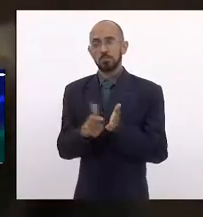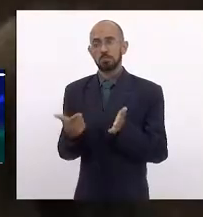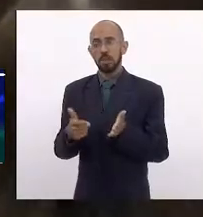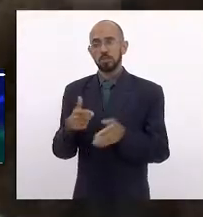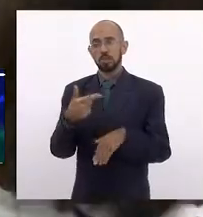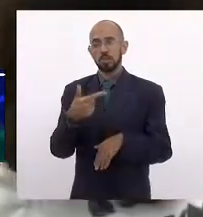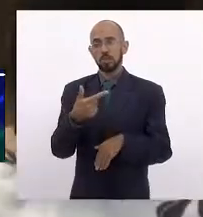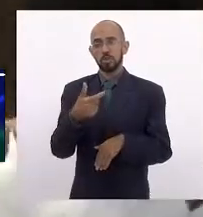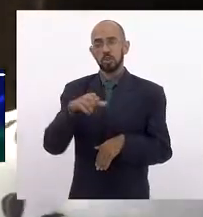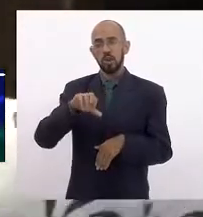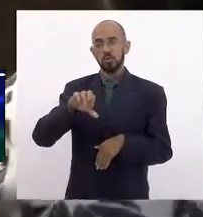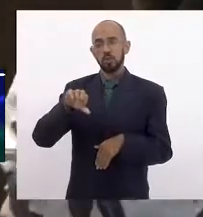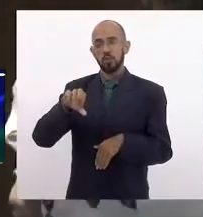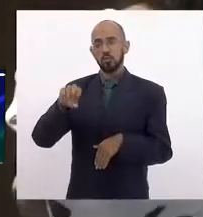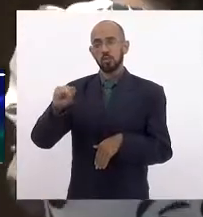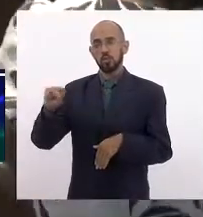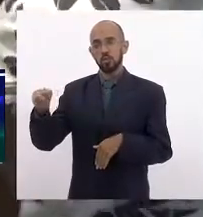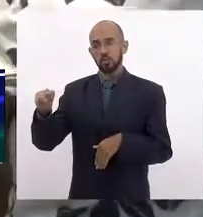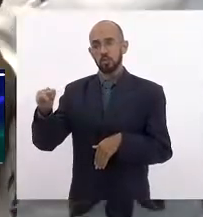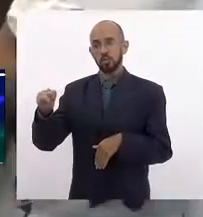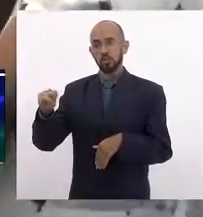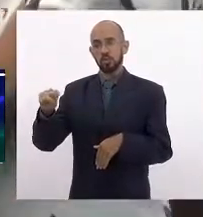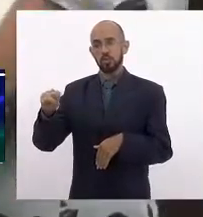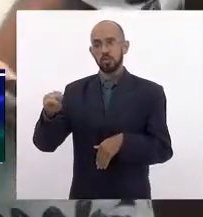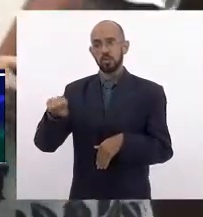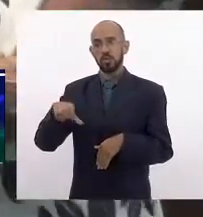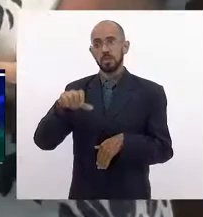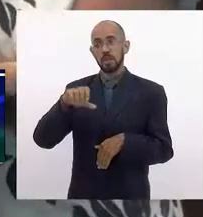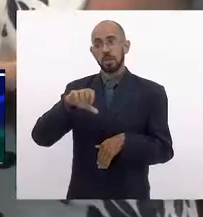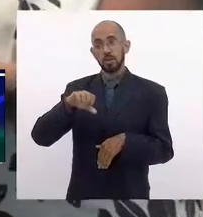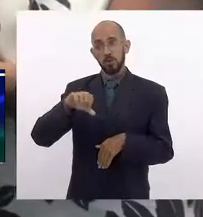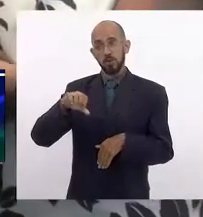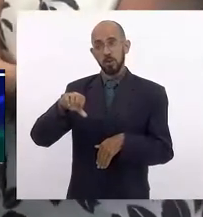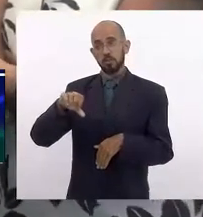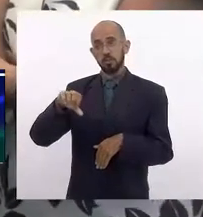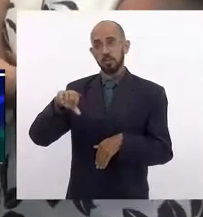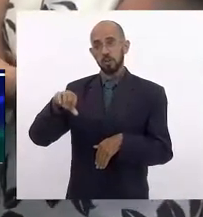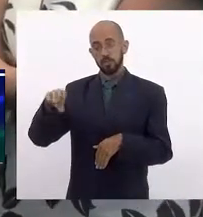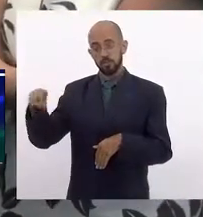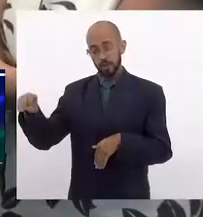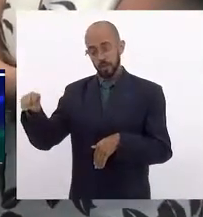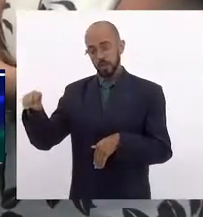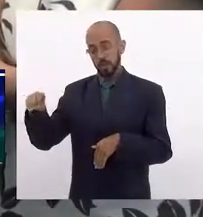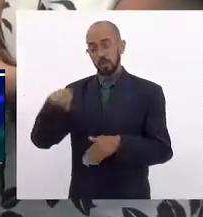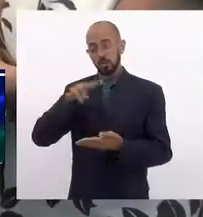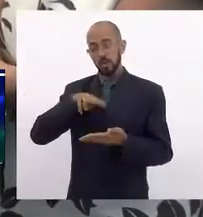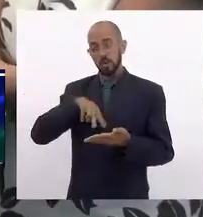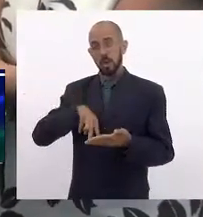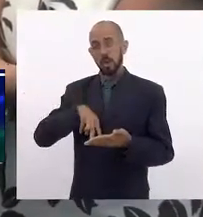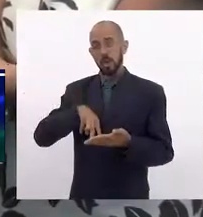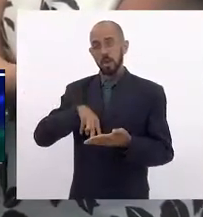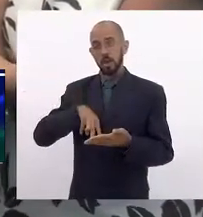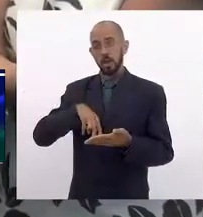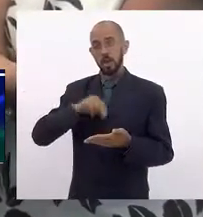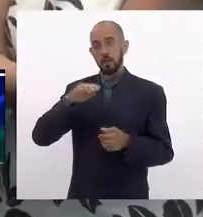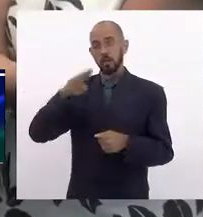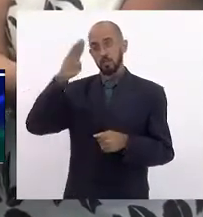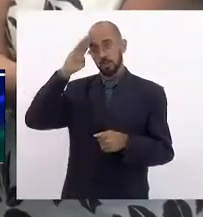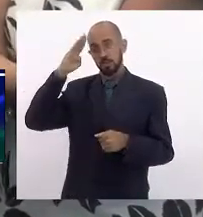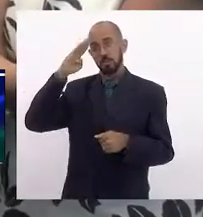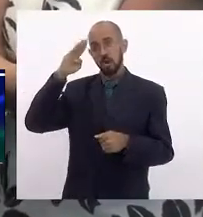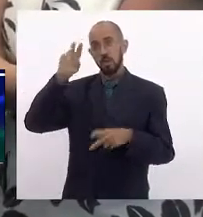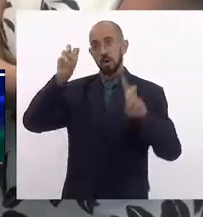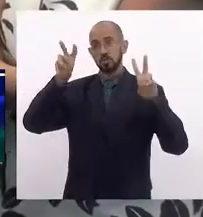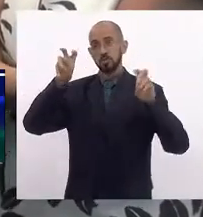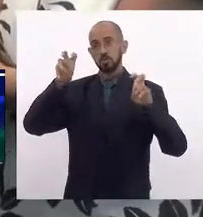9988 e na folha 99 90 vou ler a folha nós nós não lembro cabeça da folha